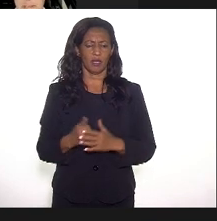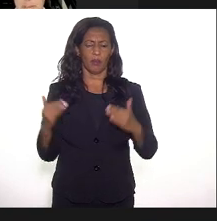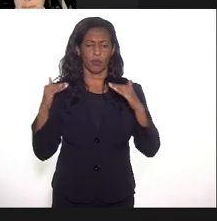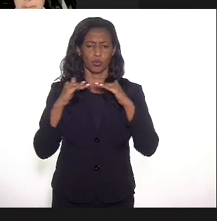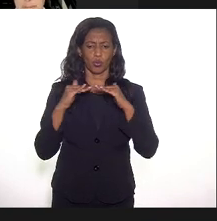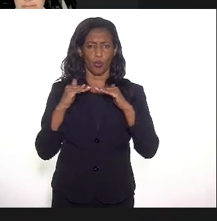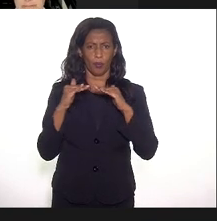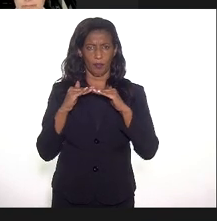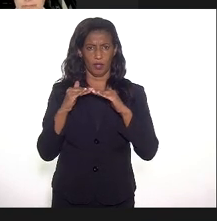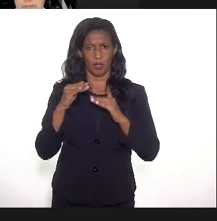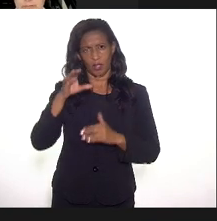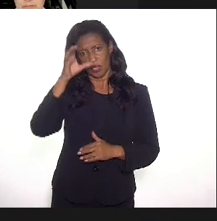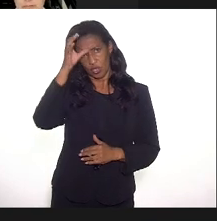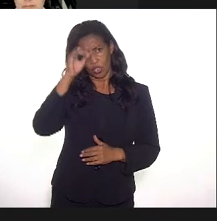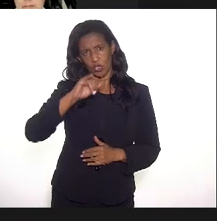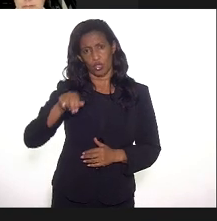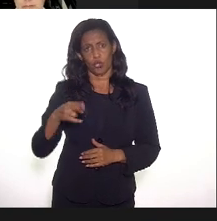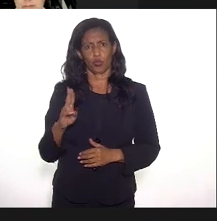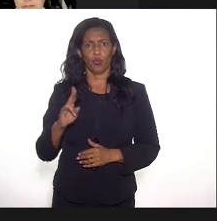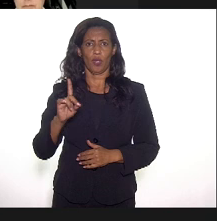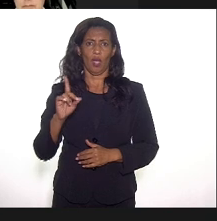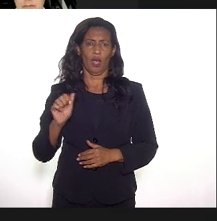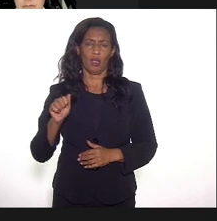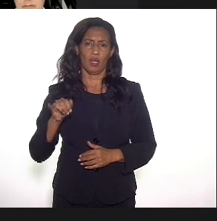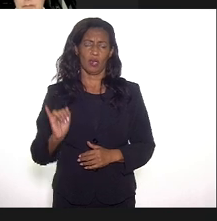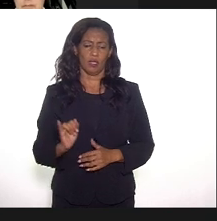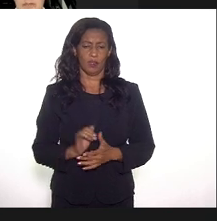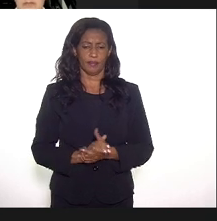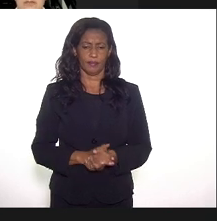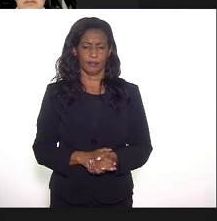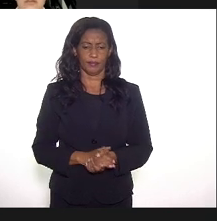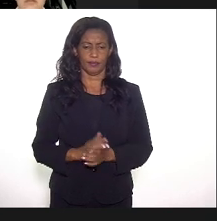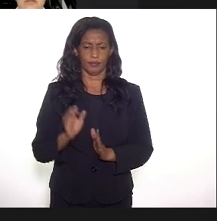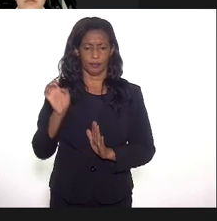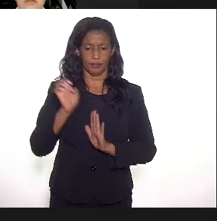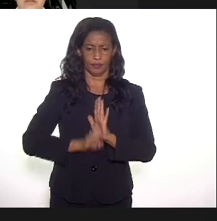com a tia Ju e com a Dani em relação a emenda ou as emendas.